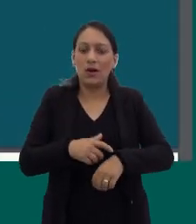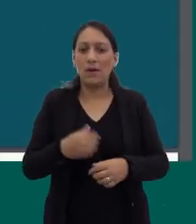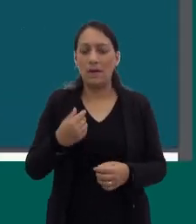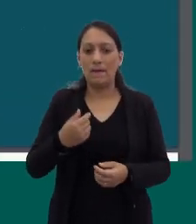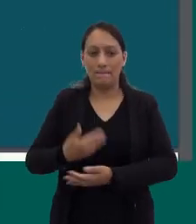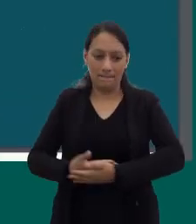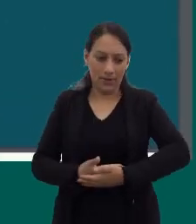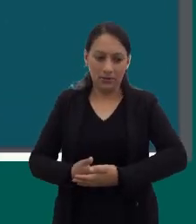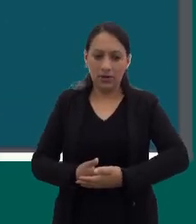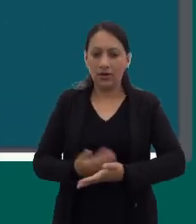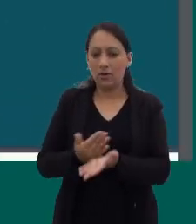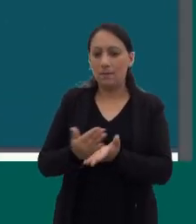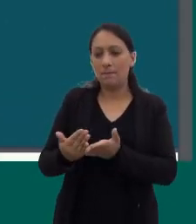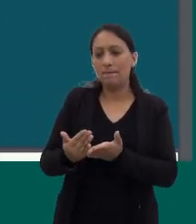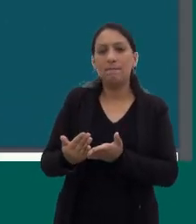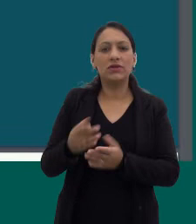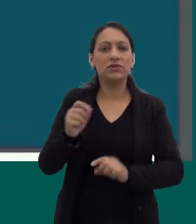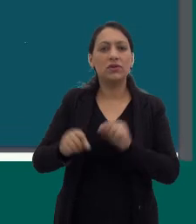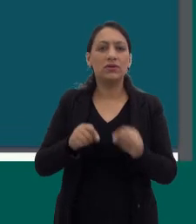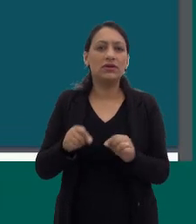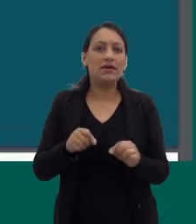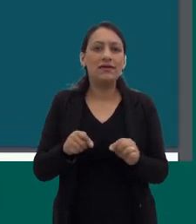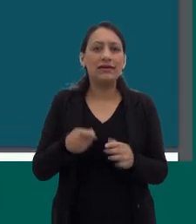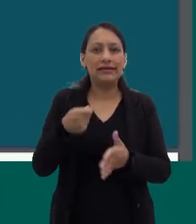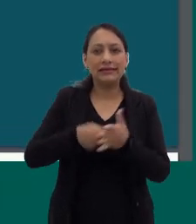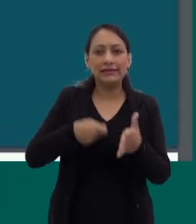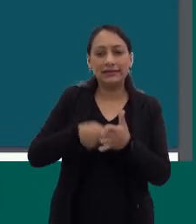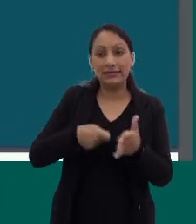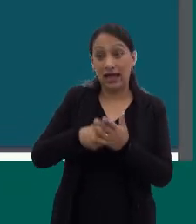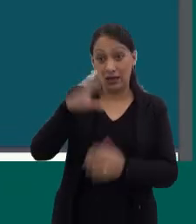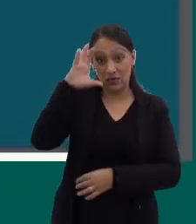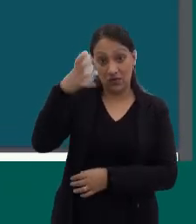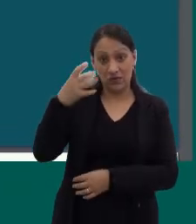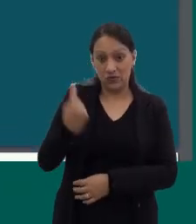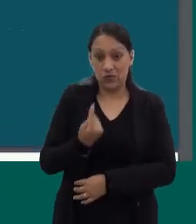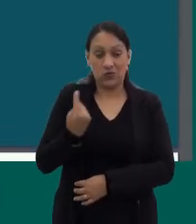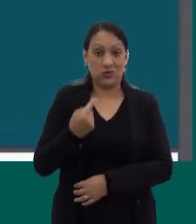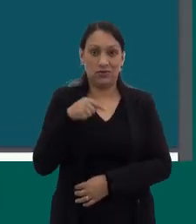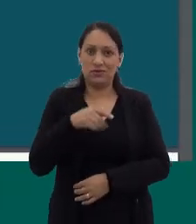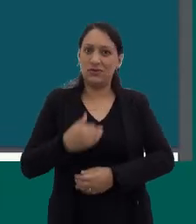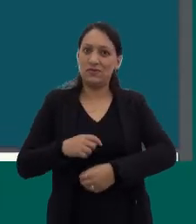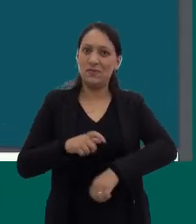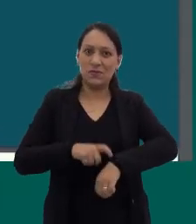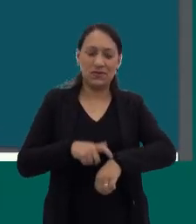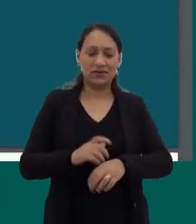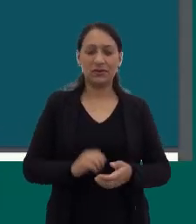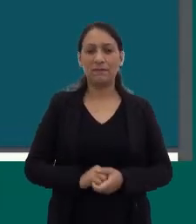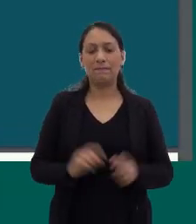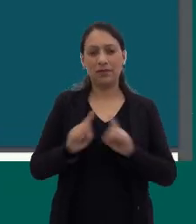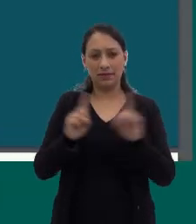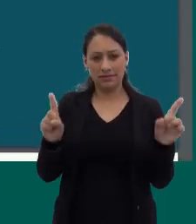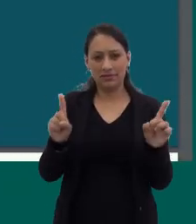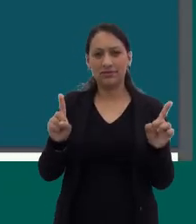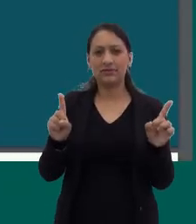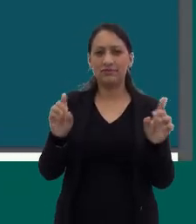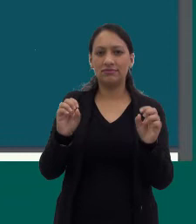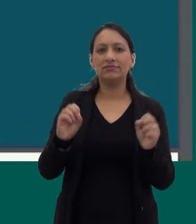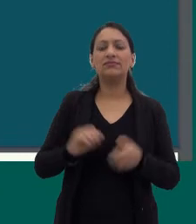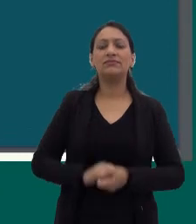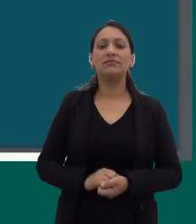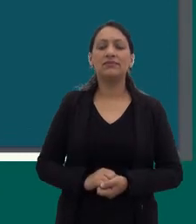começa a fazer algum movimento para tentar se resolver sozinho naquele momento. É claro, um bebê já